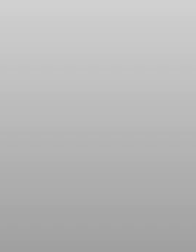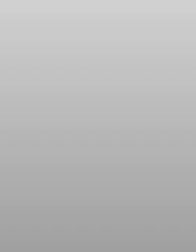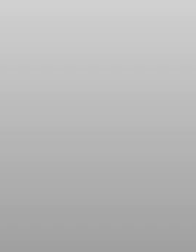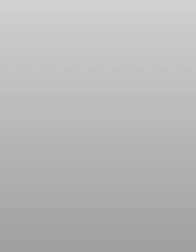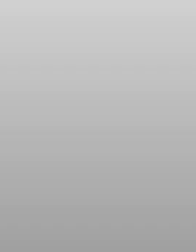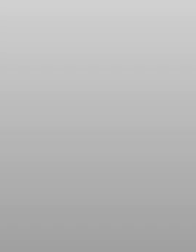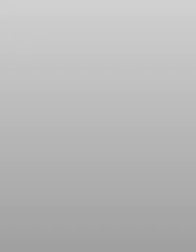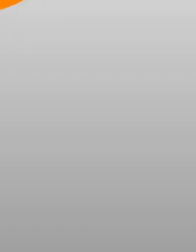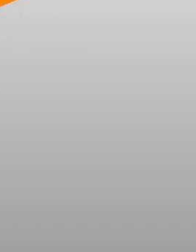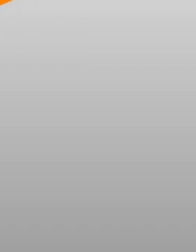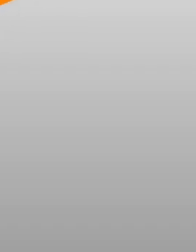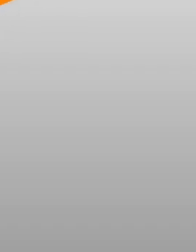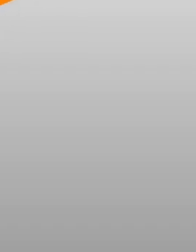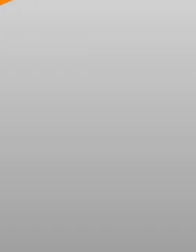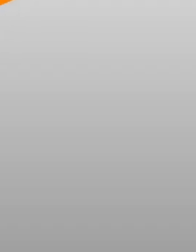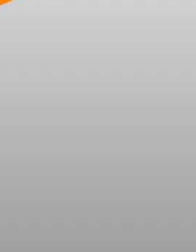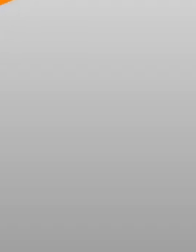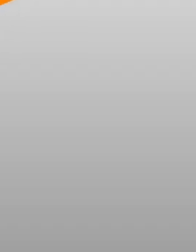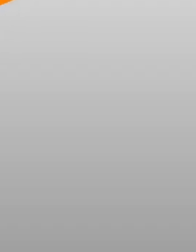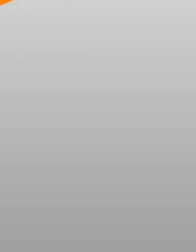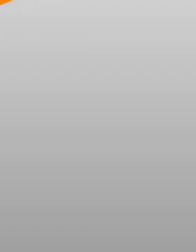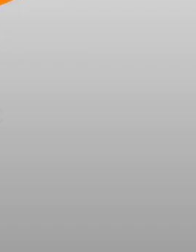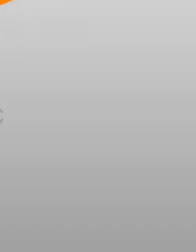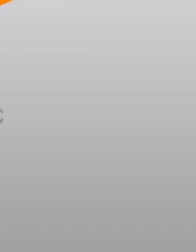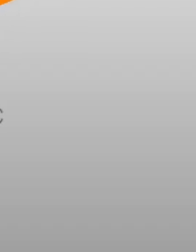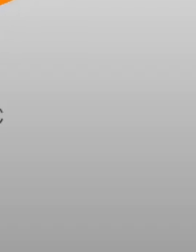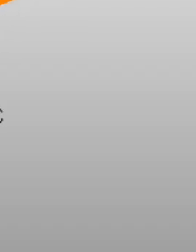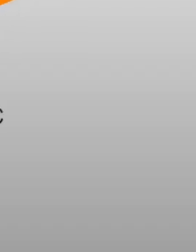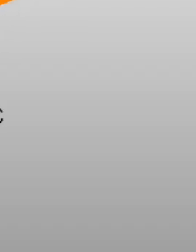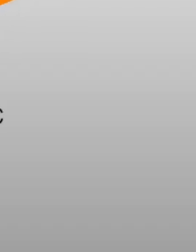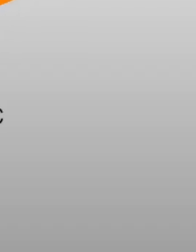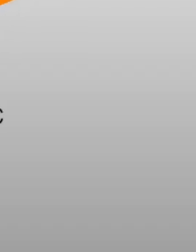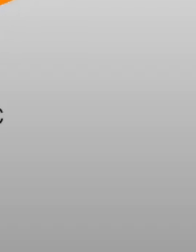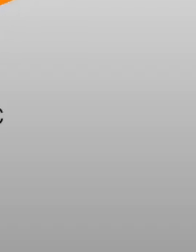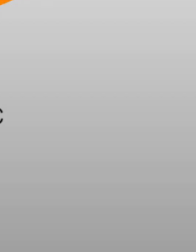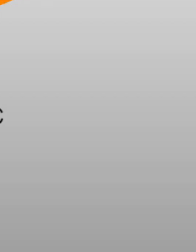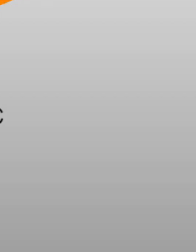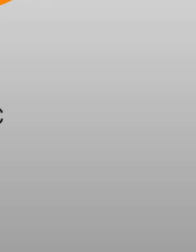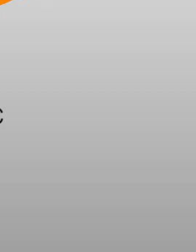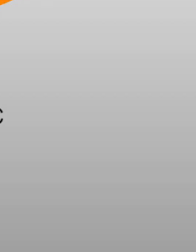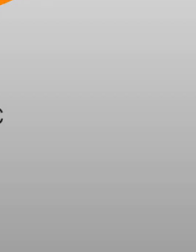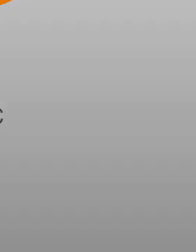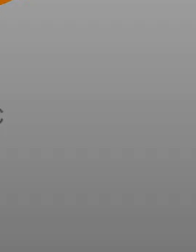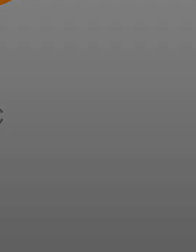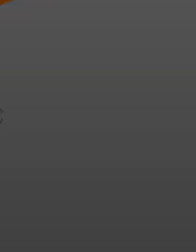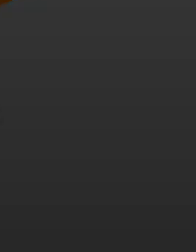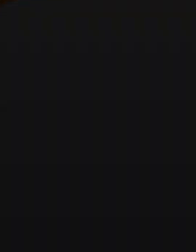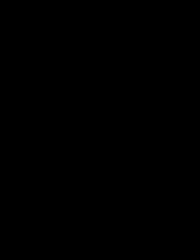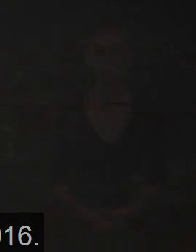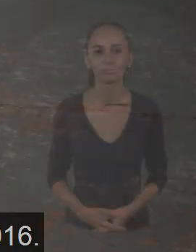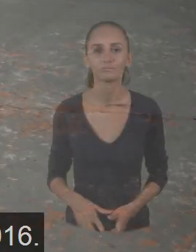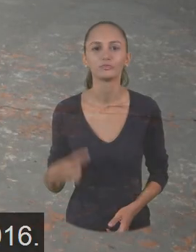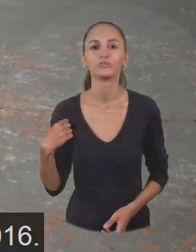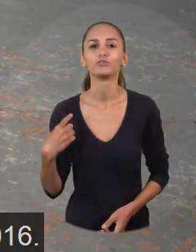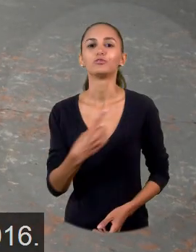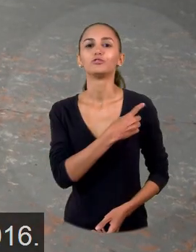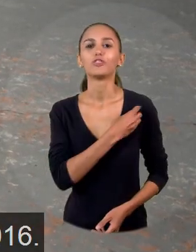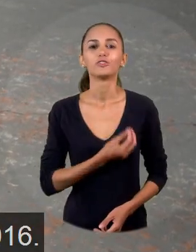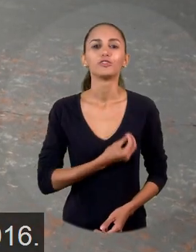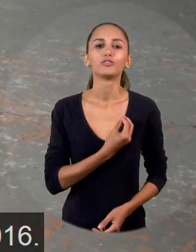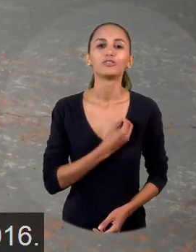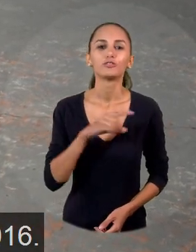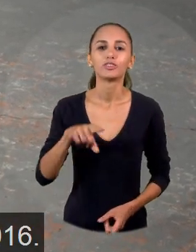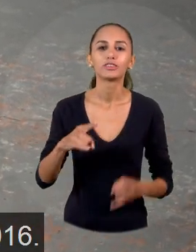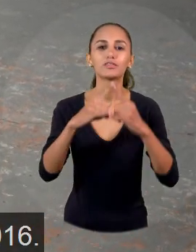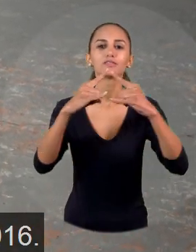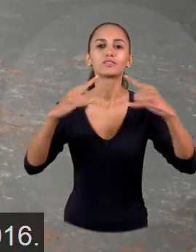Começa agora o programa de Pedro Gouveia, prefeito. Coligação São Vicente pra frente. Nós vicentinos